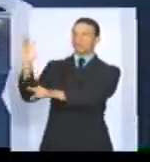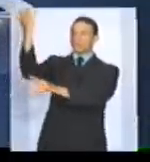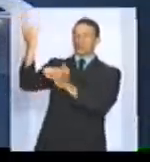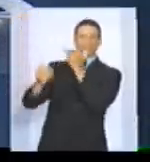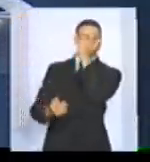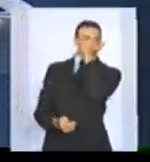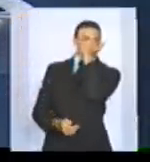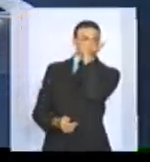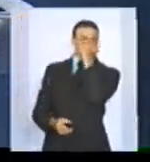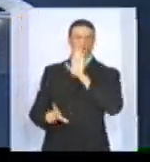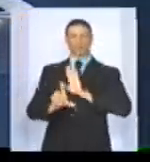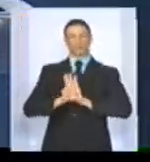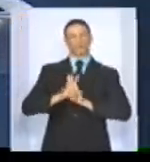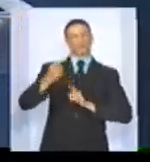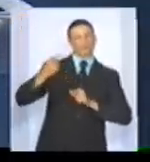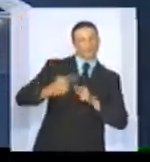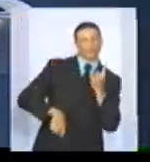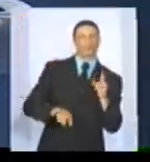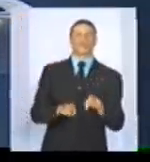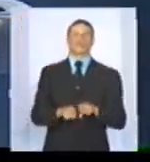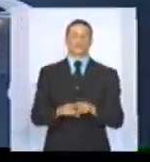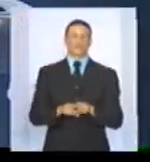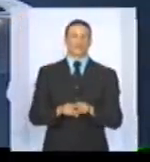insegurança jurídica.